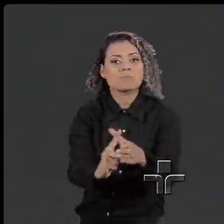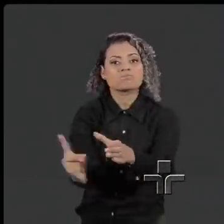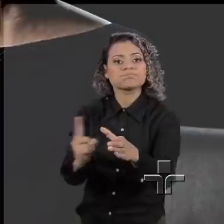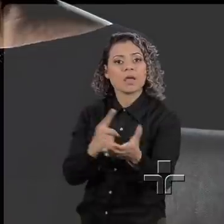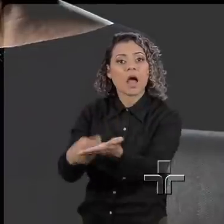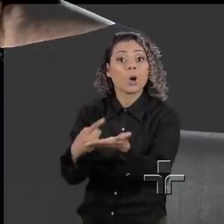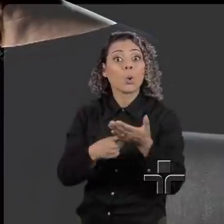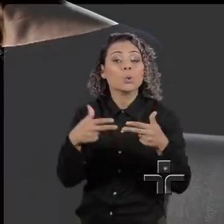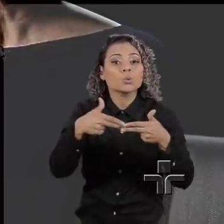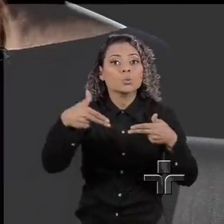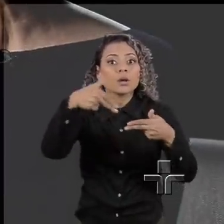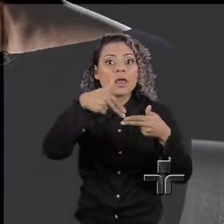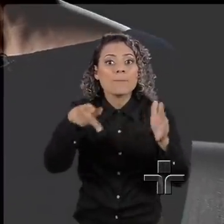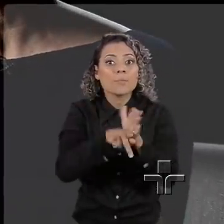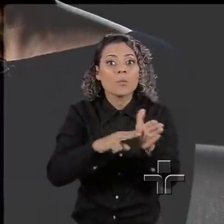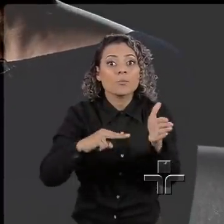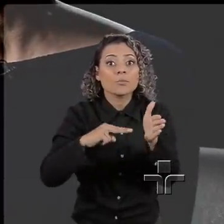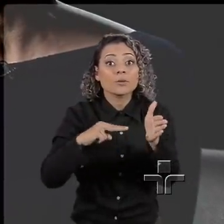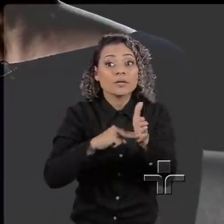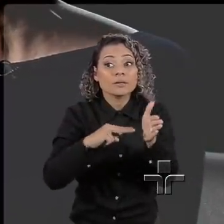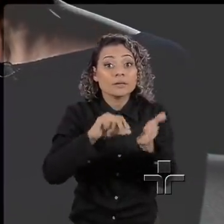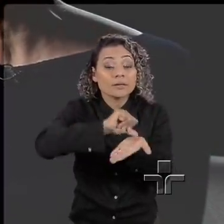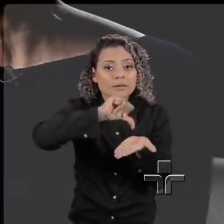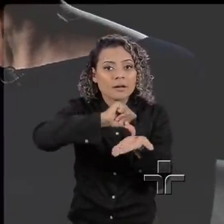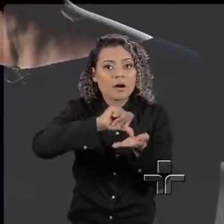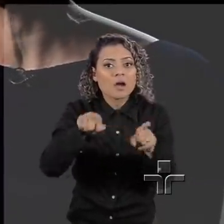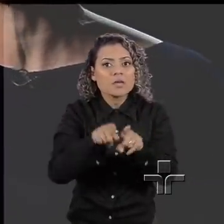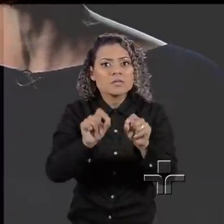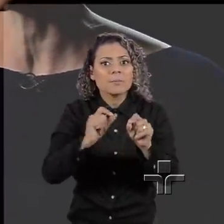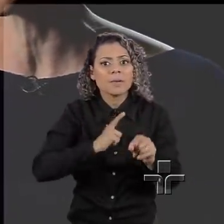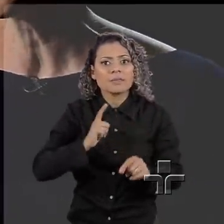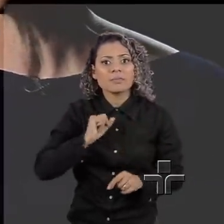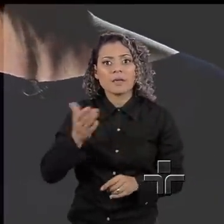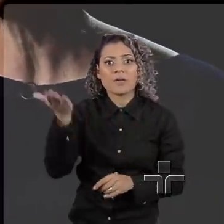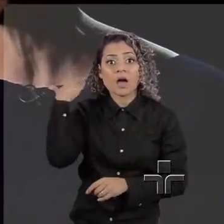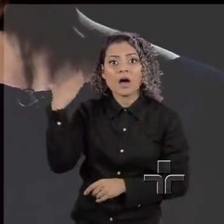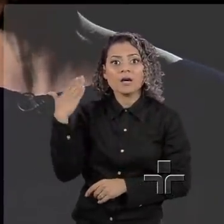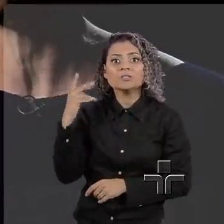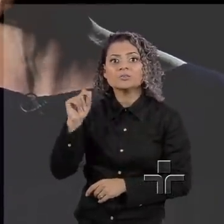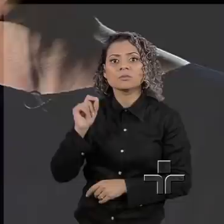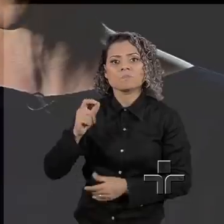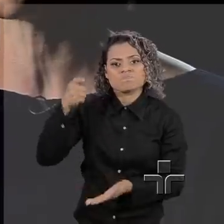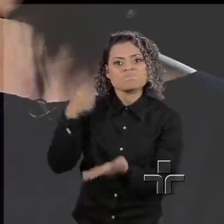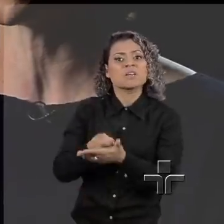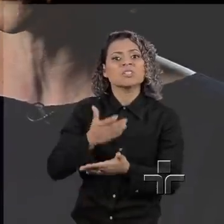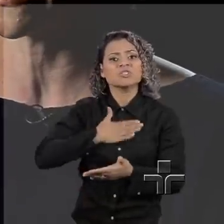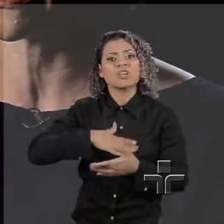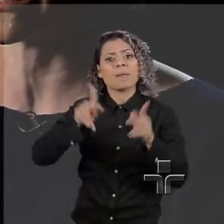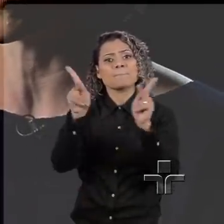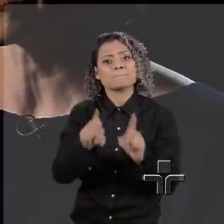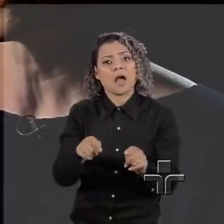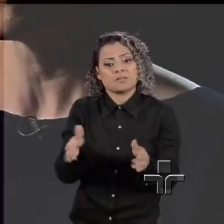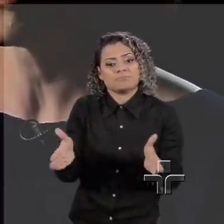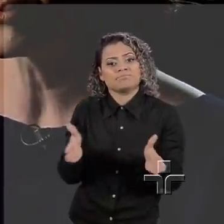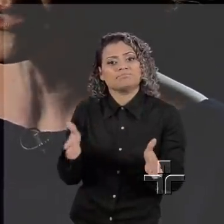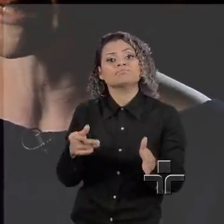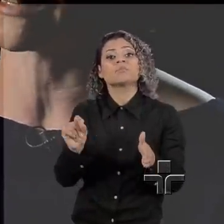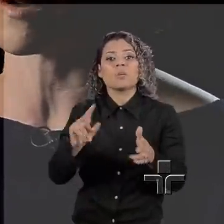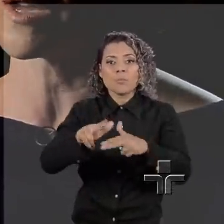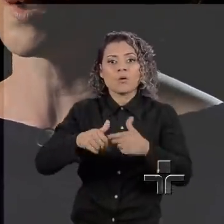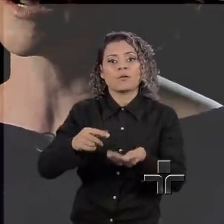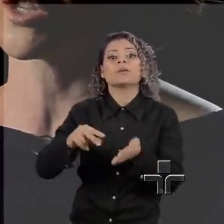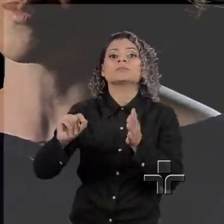acordo nuclear com o Irã, que foi um acordo obtido a duras penas por seu antecessor e que trazia estabilidade para essa questão